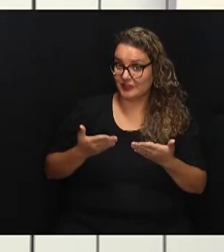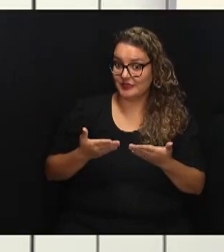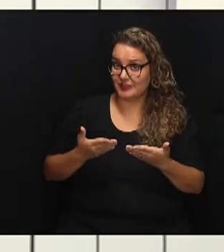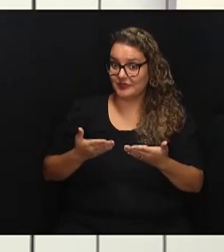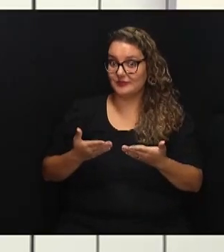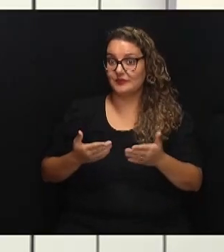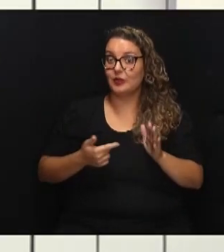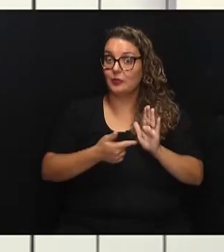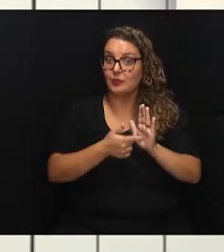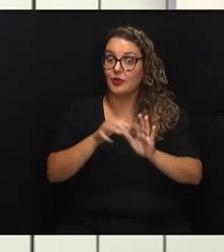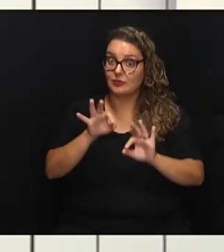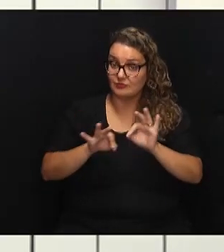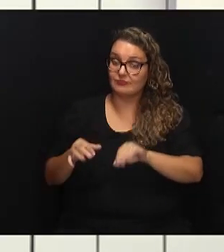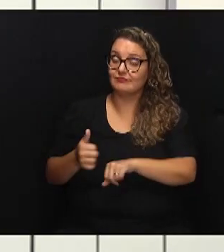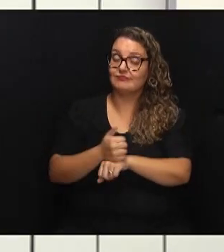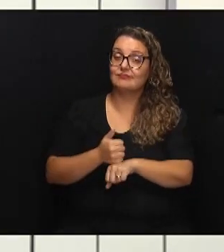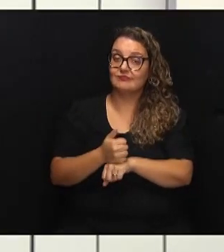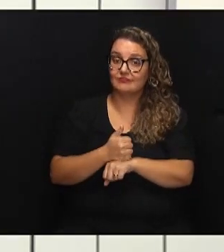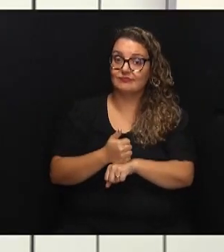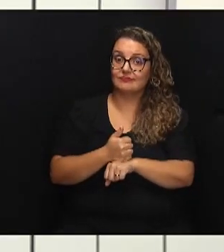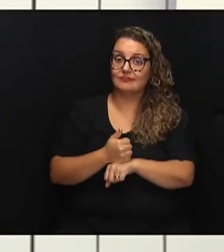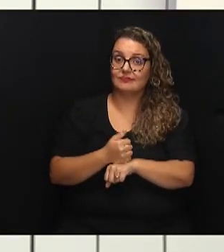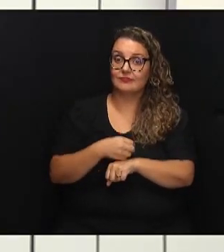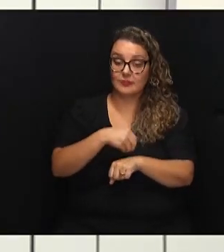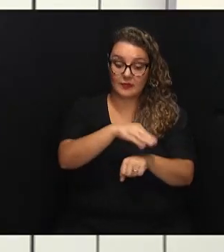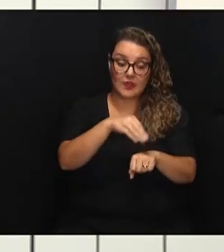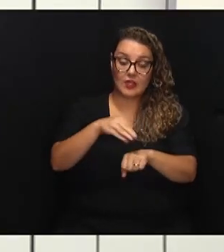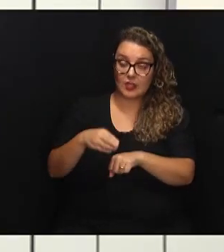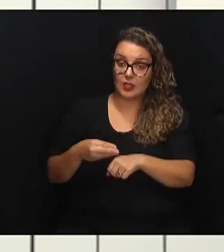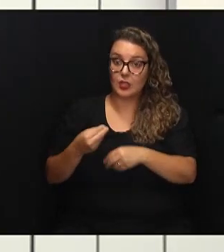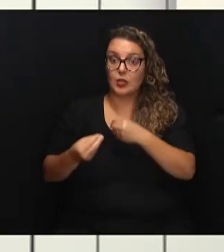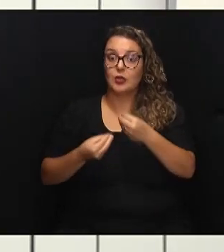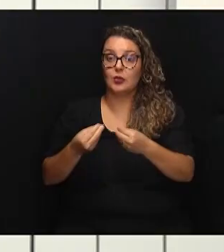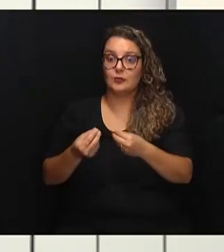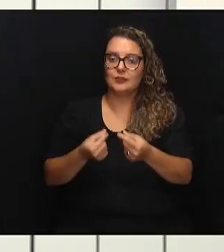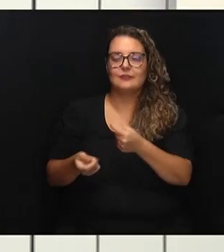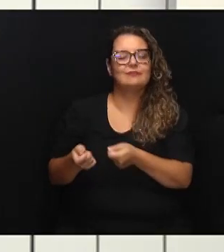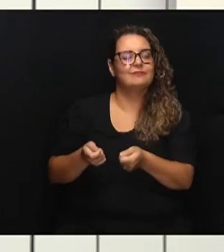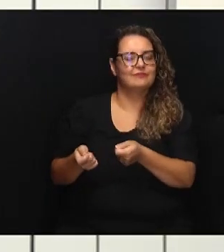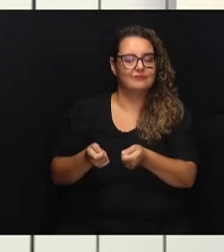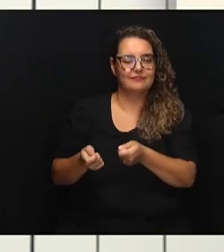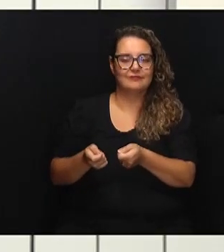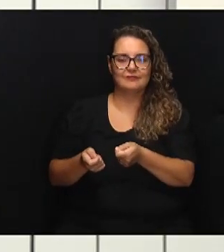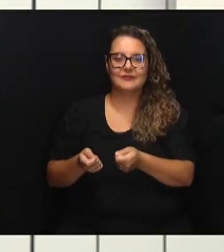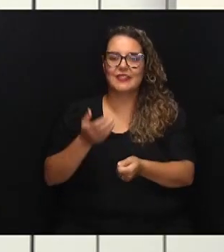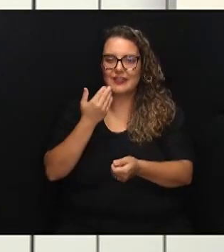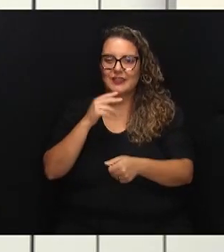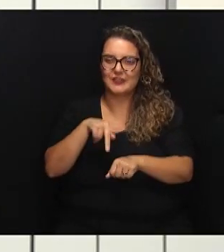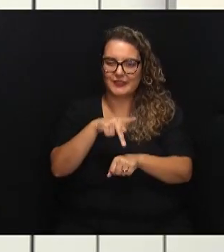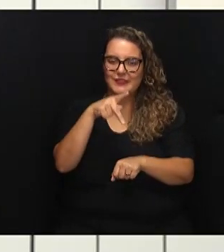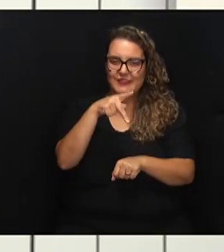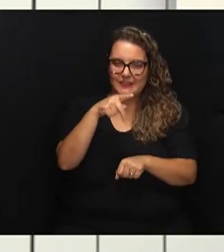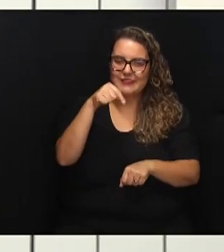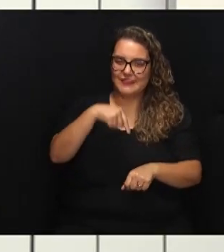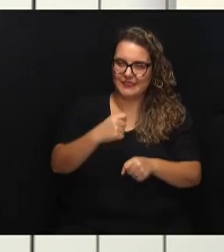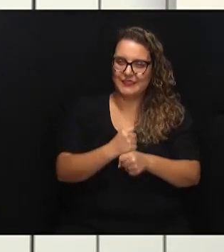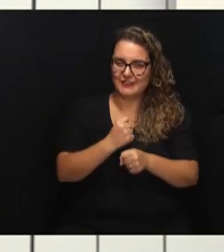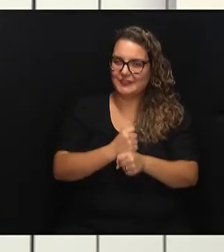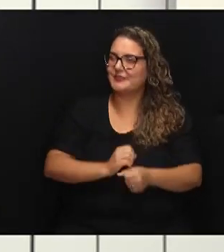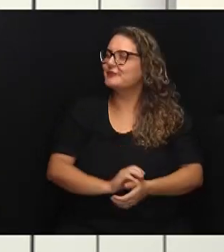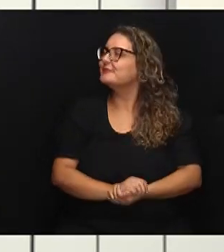um planejador financeiro que dá dicas para você economizar no almoço de Páscoa deste